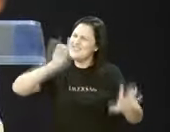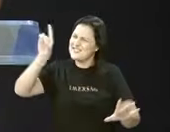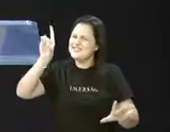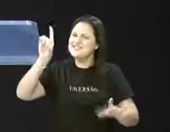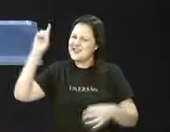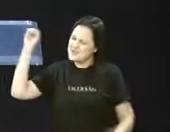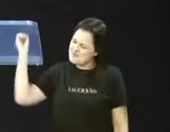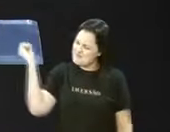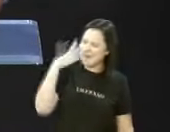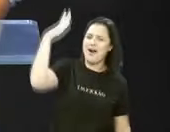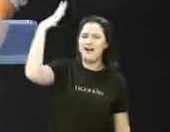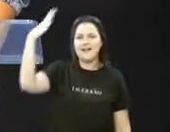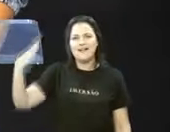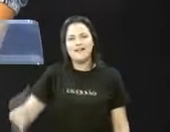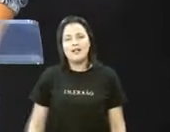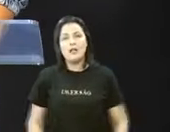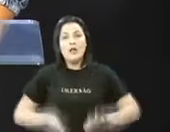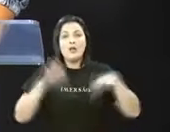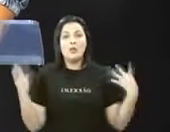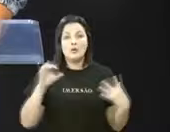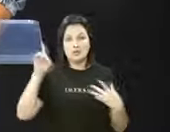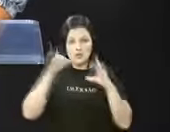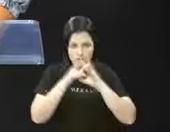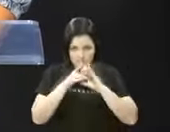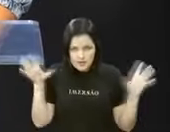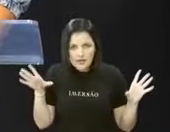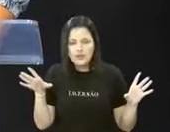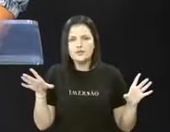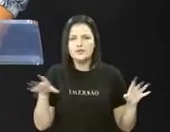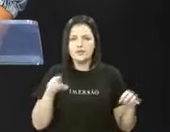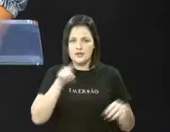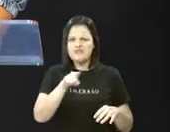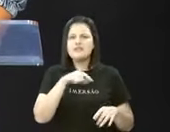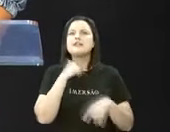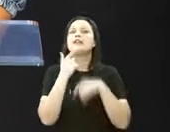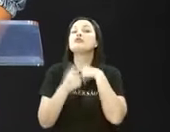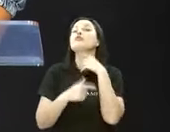Eu vim dizer a você que quando Deus permite que certezas virem dúvidas,